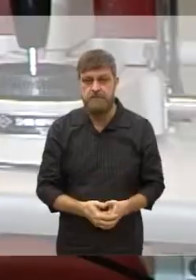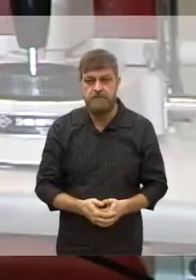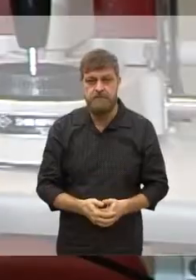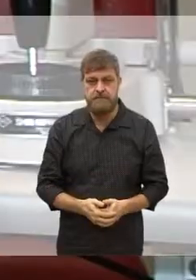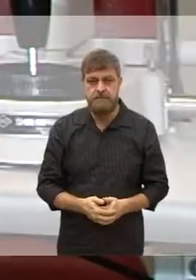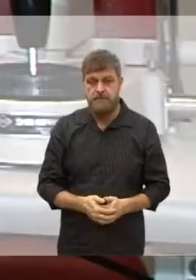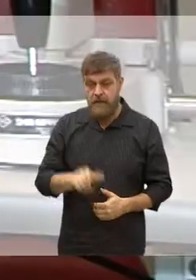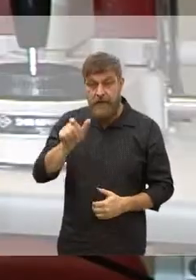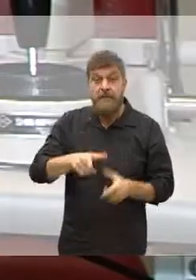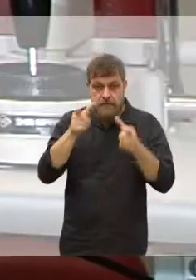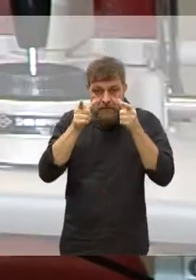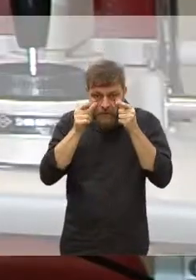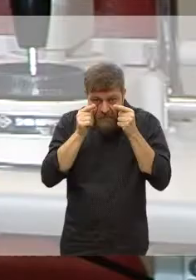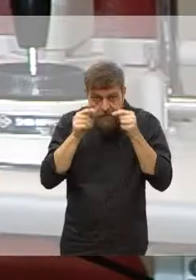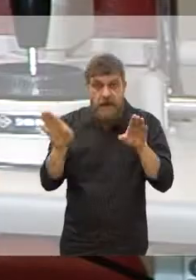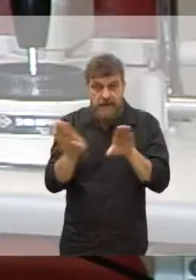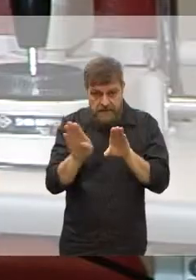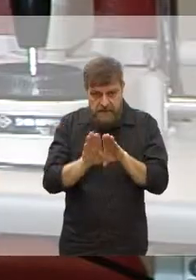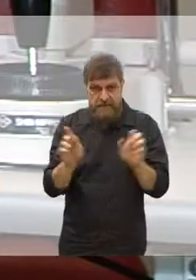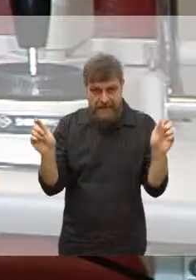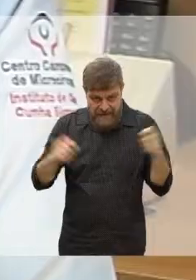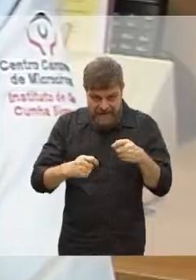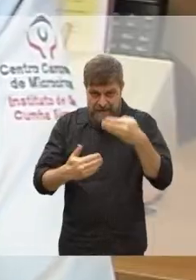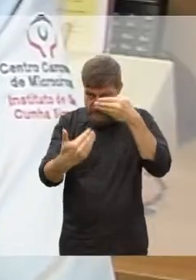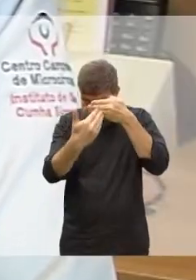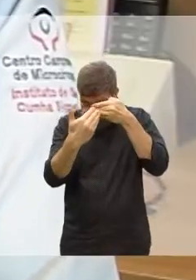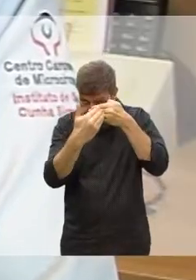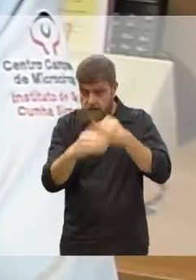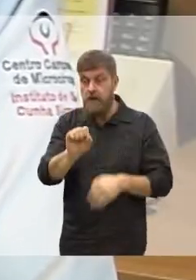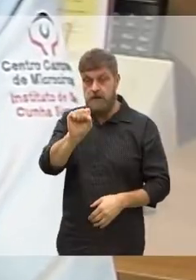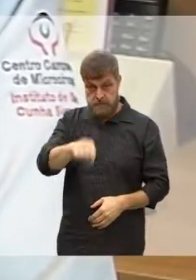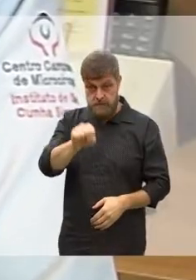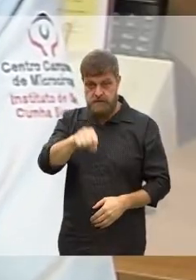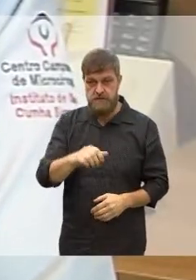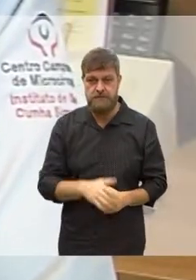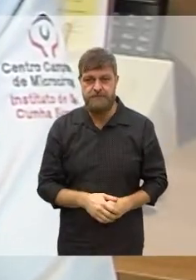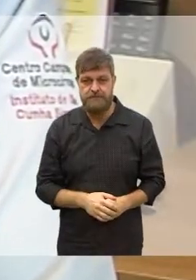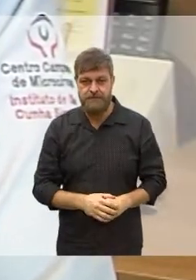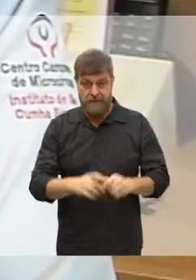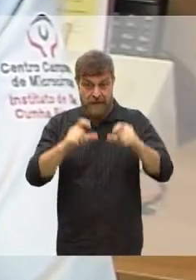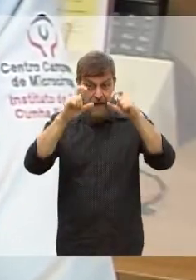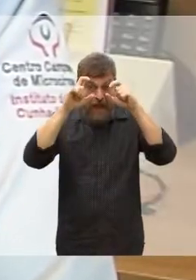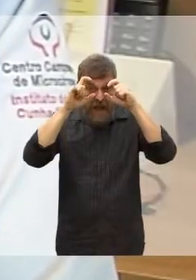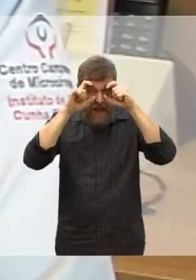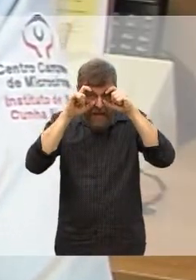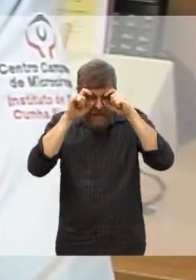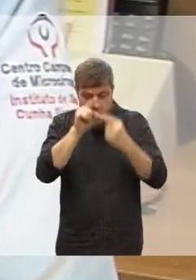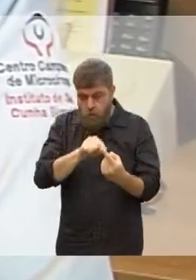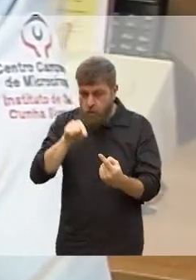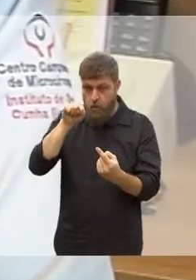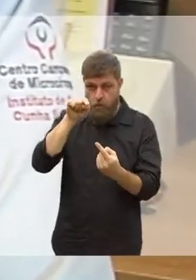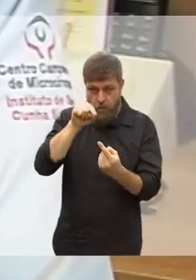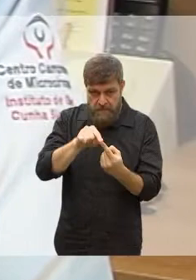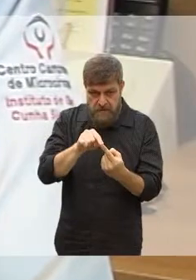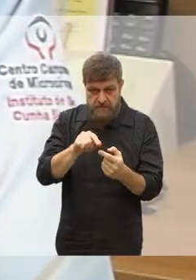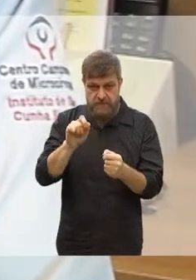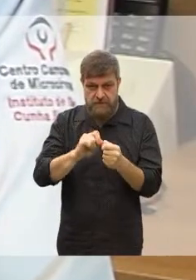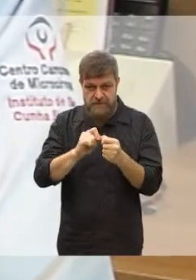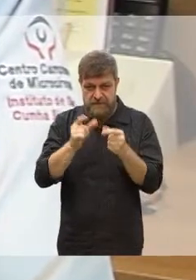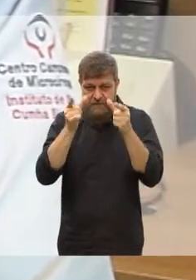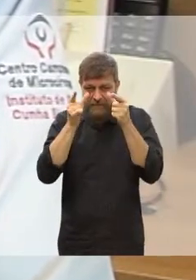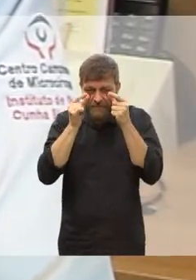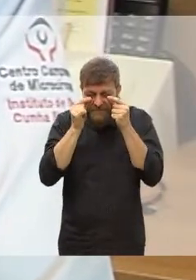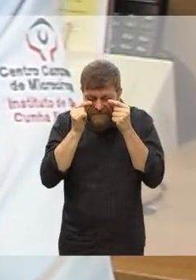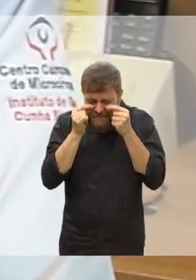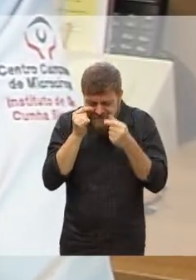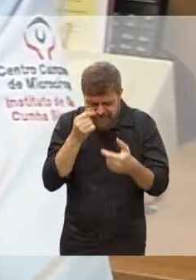trabalhar. E com o grau também é possível inserir o filtro? Sim, as lentes foram criadas para principalmente corrigir